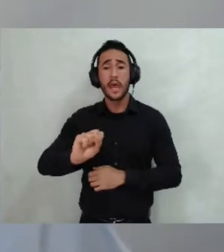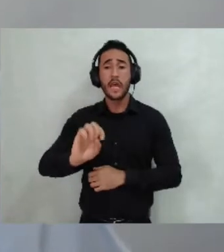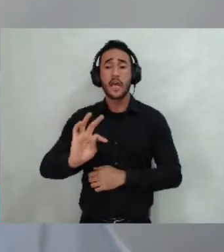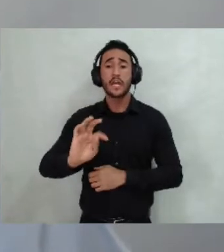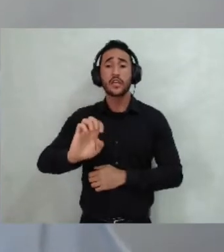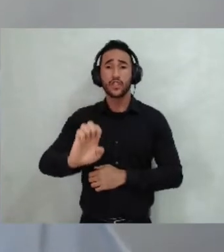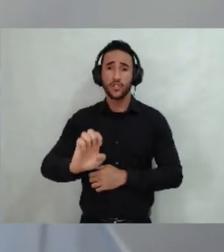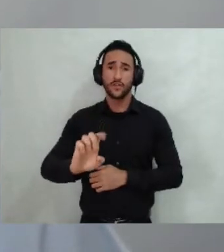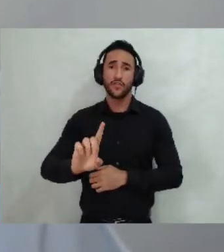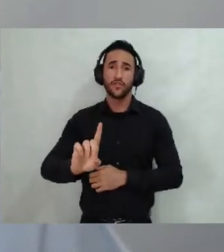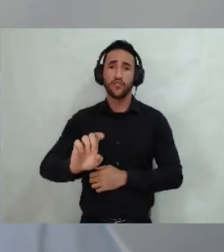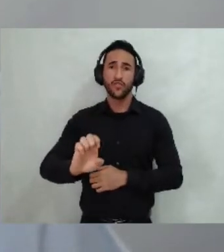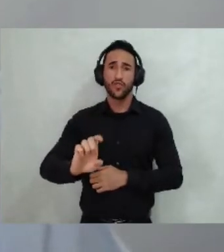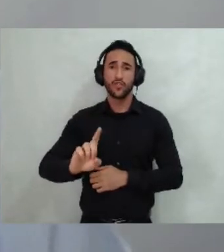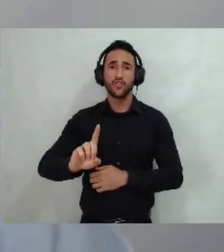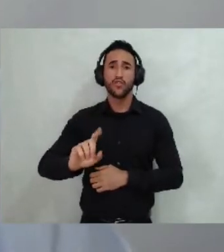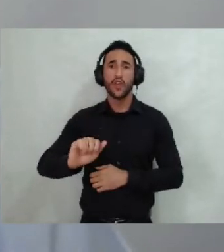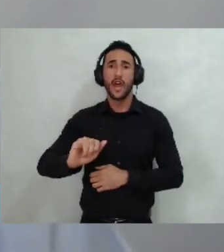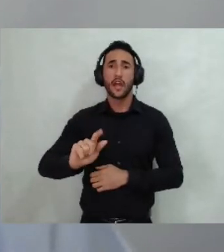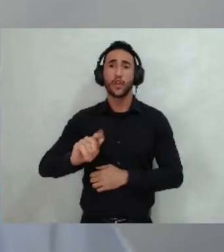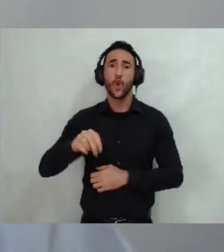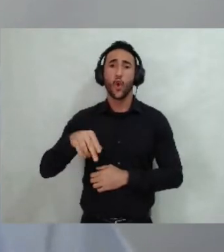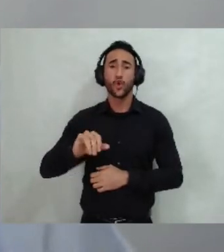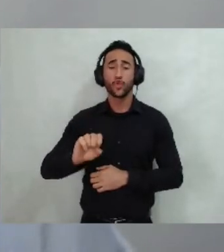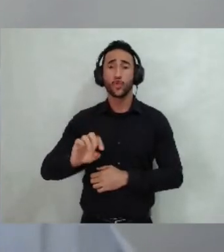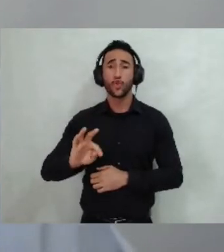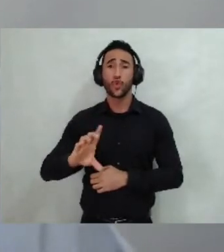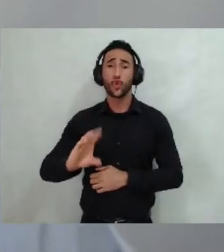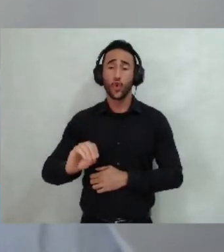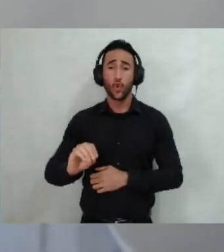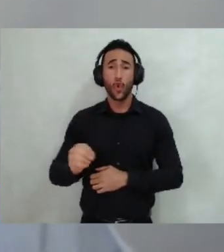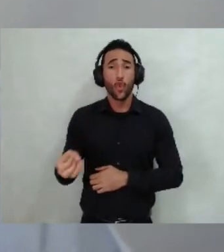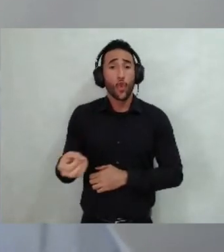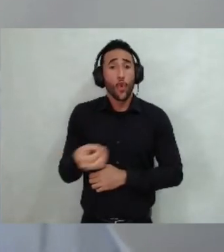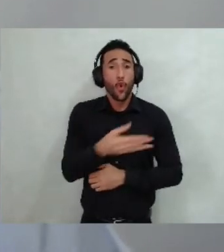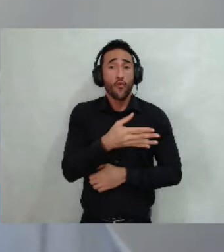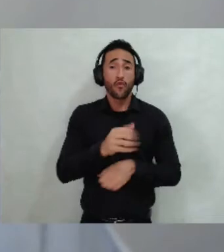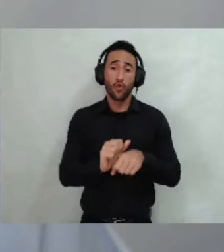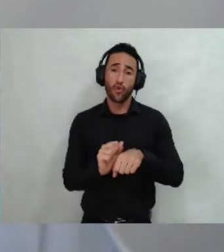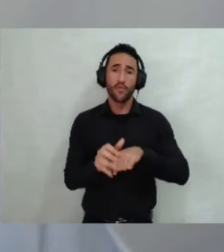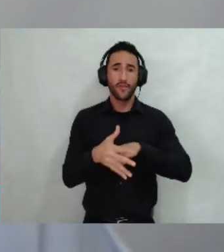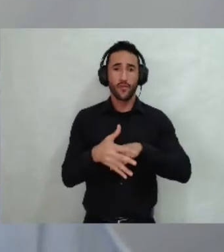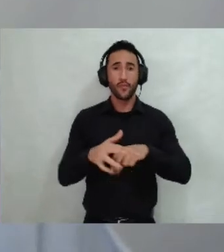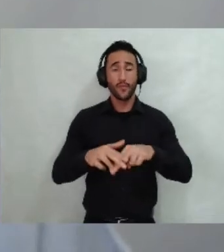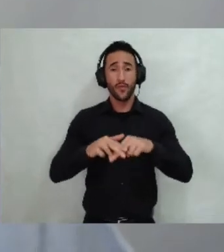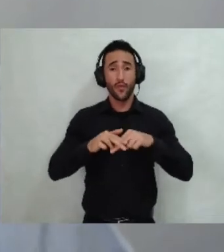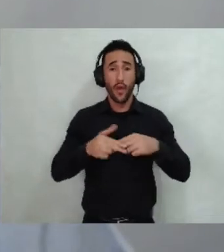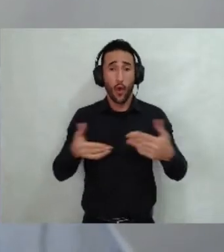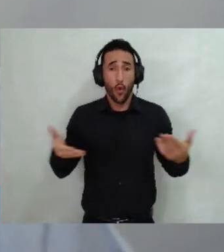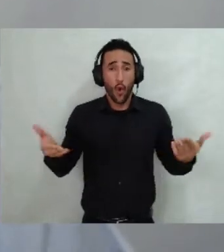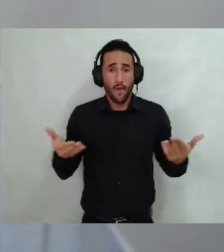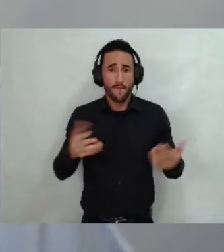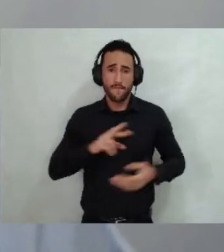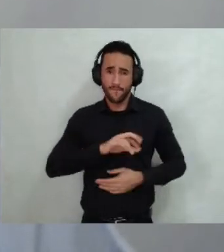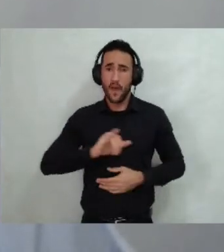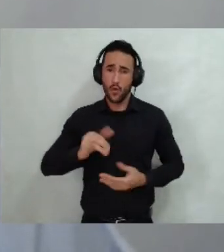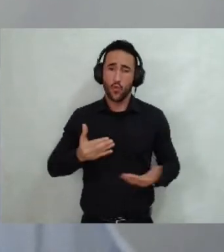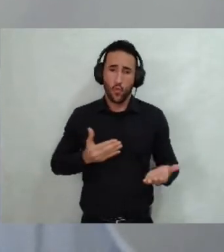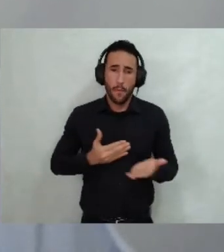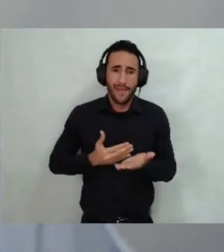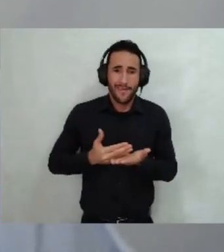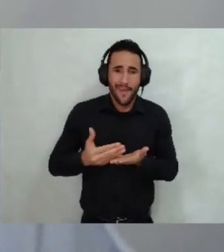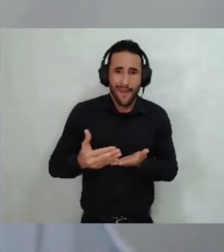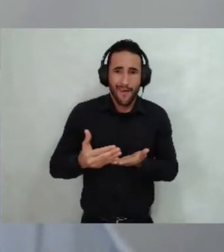o SARS-CoV-2. E para isso, né, vamos iniciar nossa sessão. Gostaria de